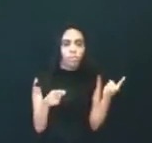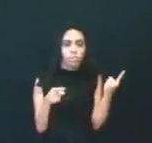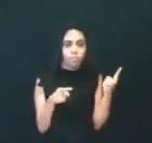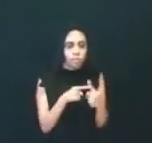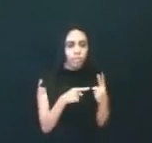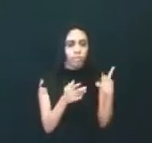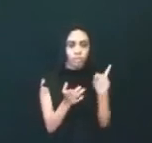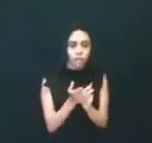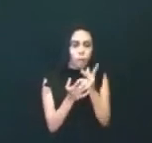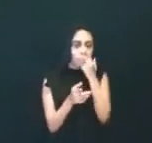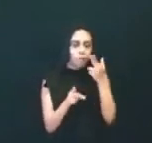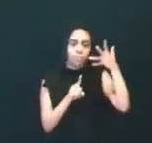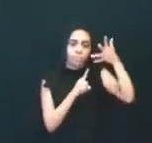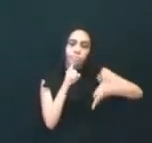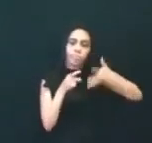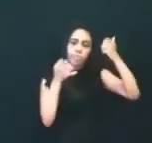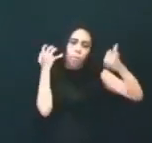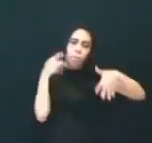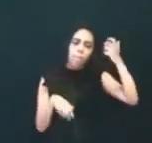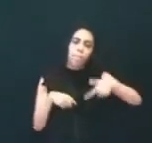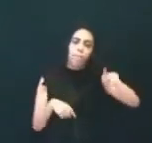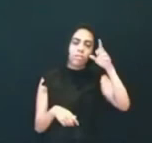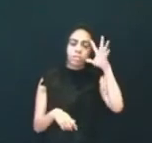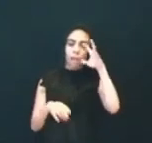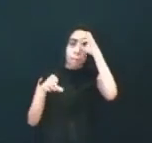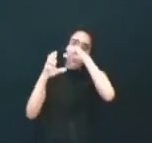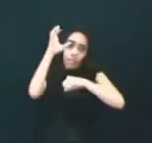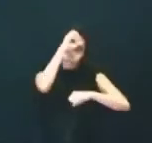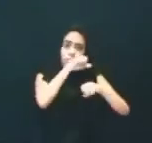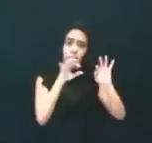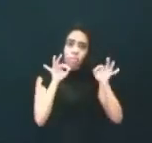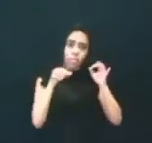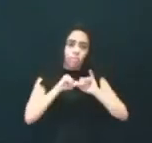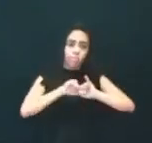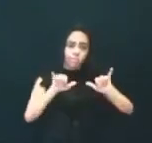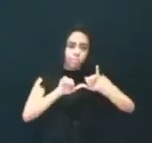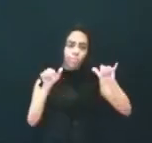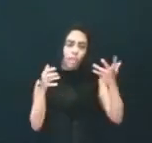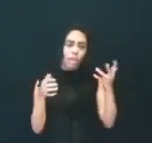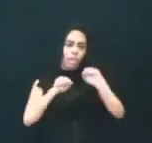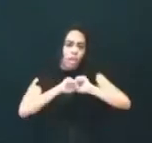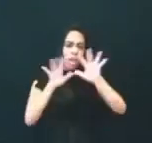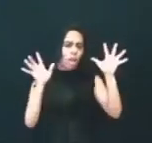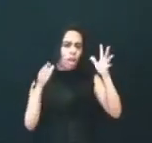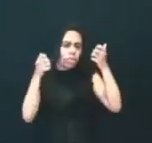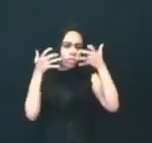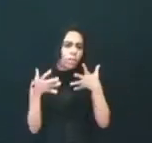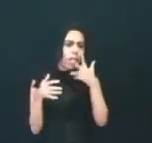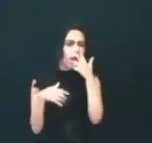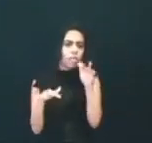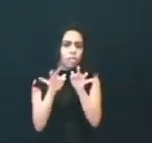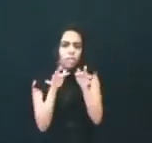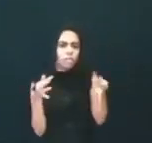participar desse evento, trazendo um pouco de conhecimento, trazendo um pouco de informação, de uma maneira clara, de uma maneira